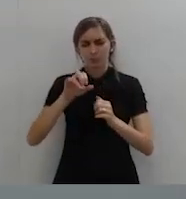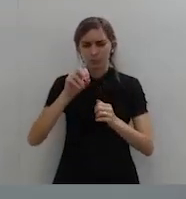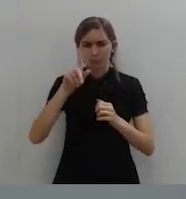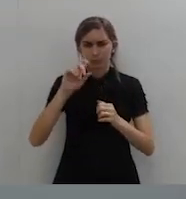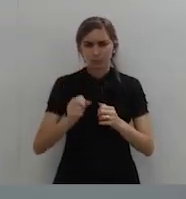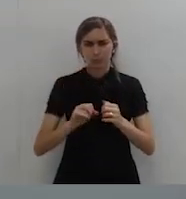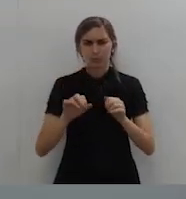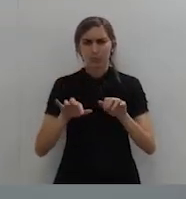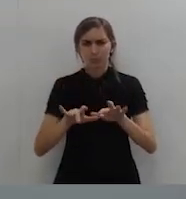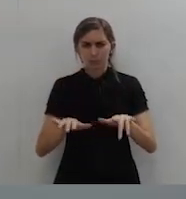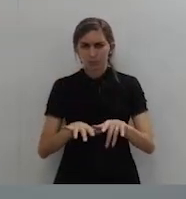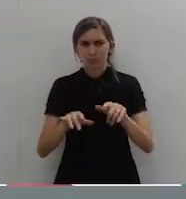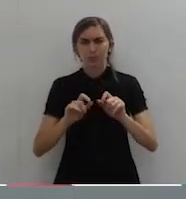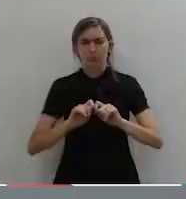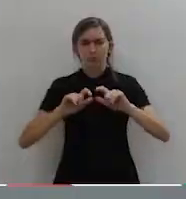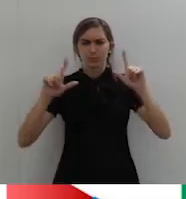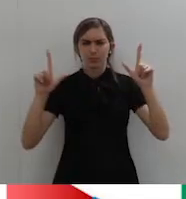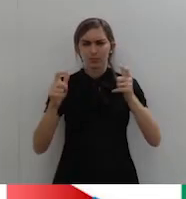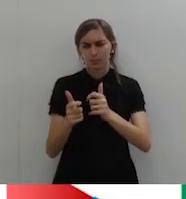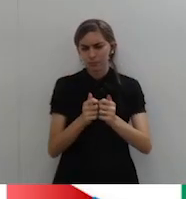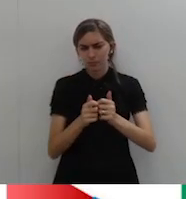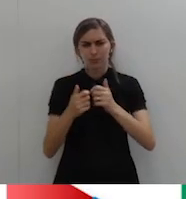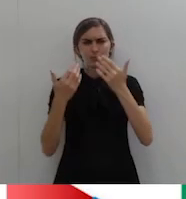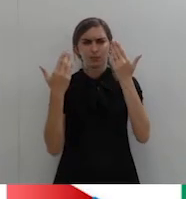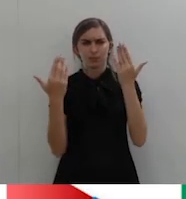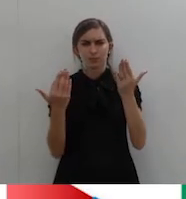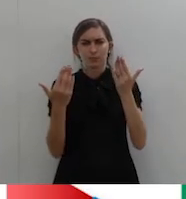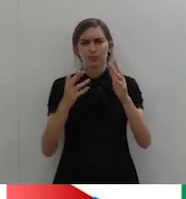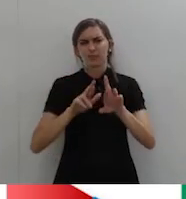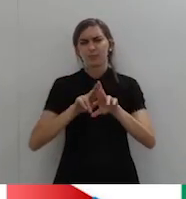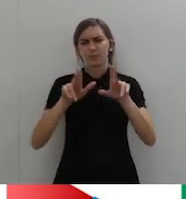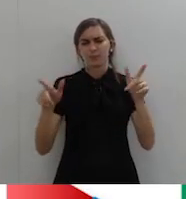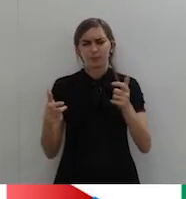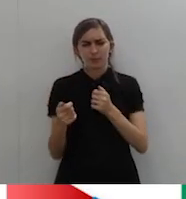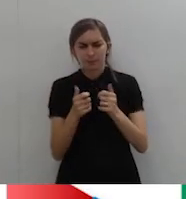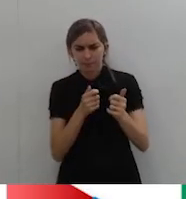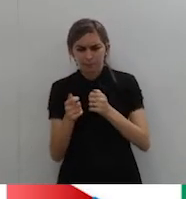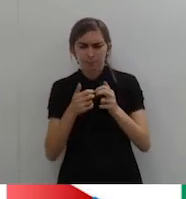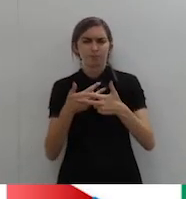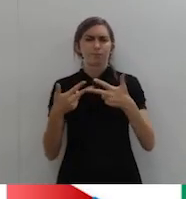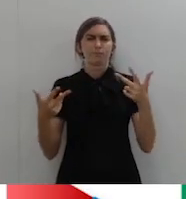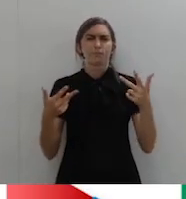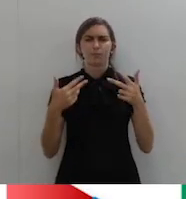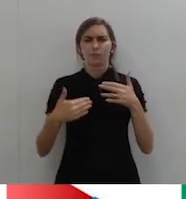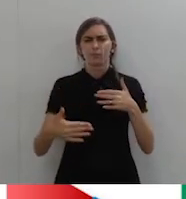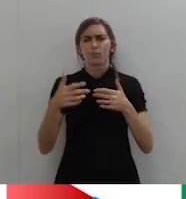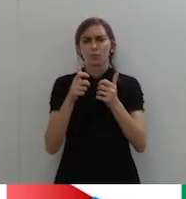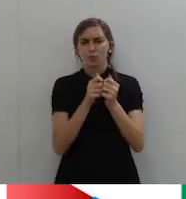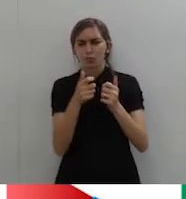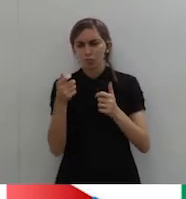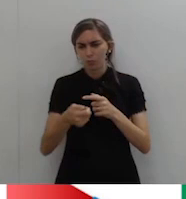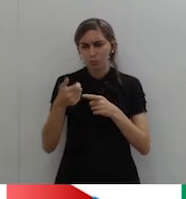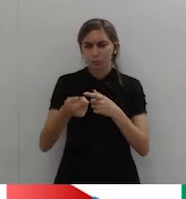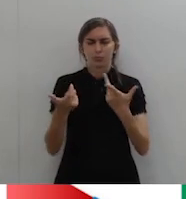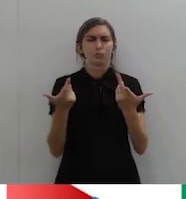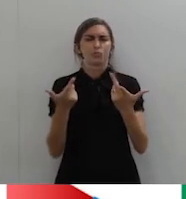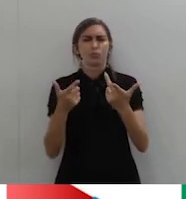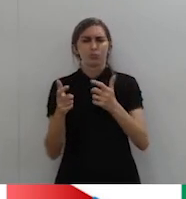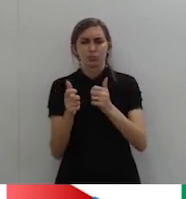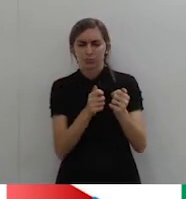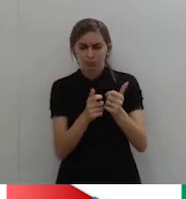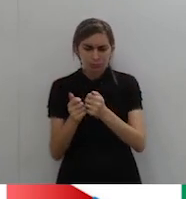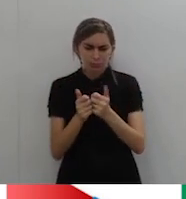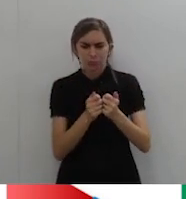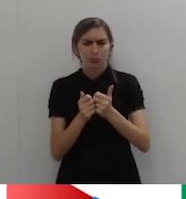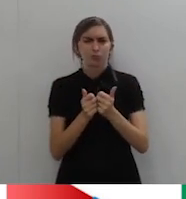eletrônicos, tá? Então, na tela aparece para vocês agora a imagem de diversos joguinhos eletrônicos, desde o controle remoto de